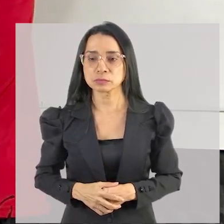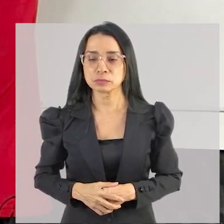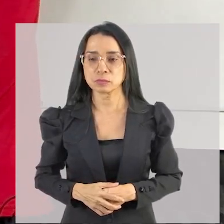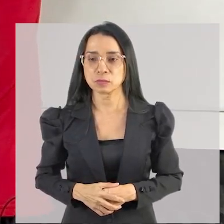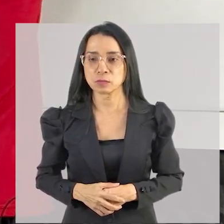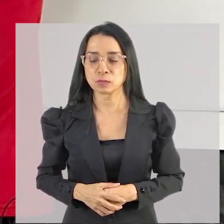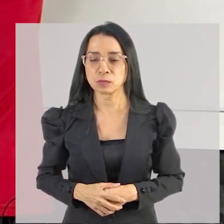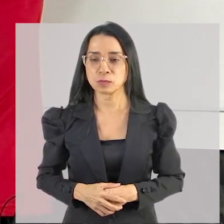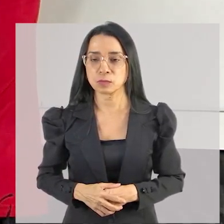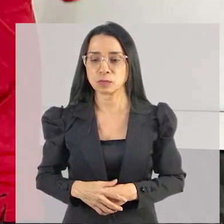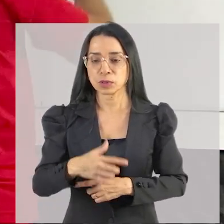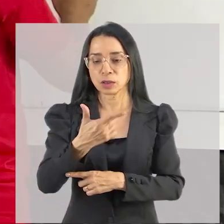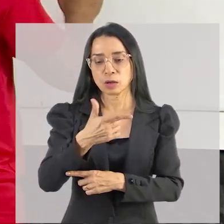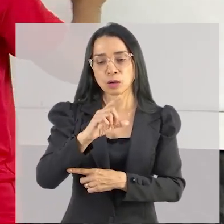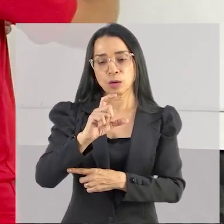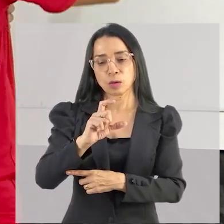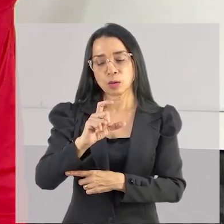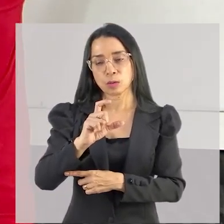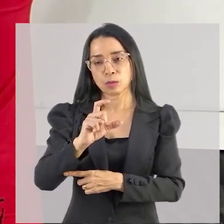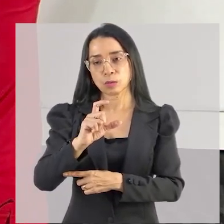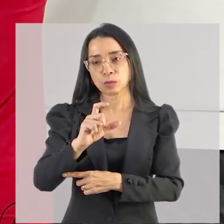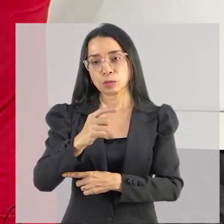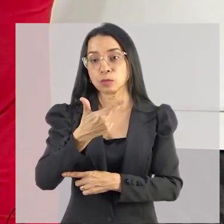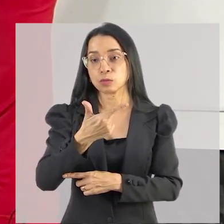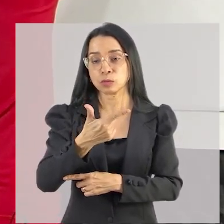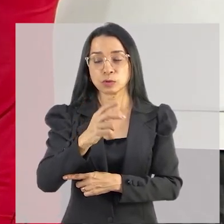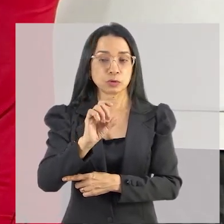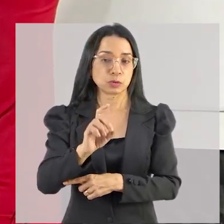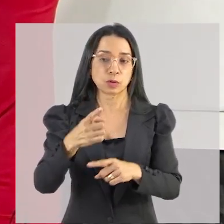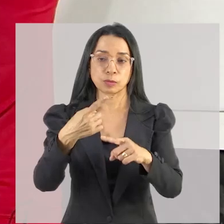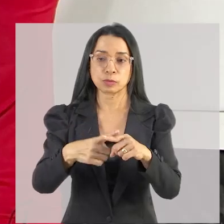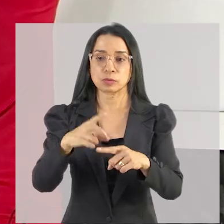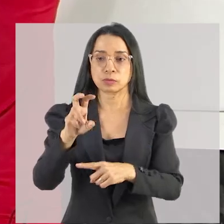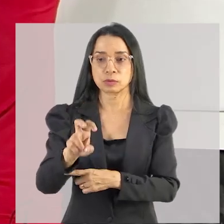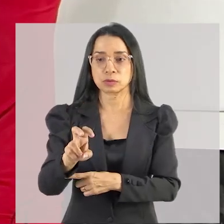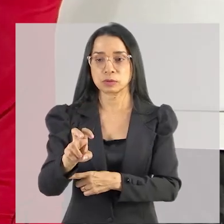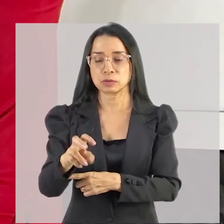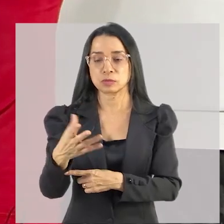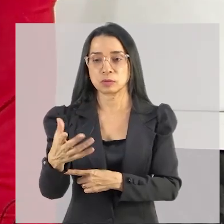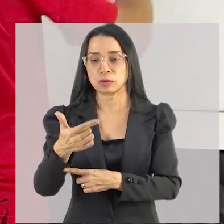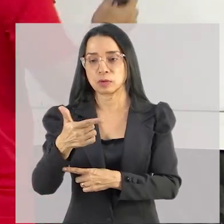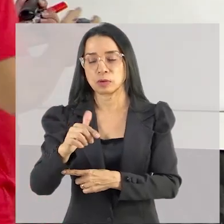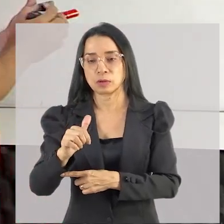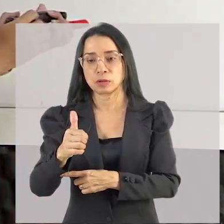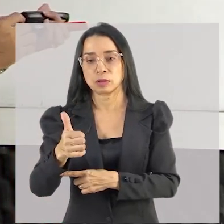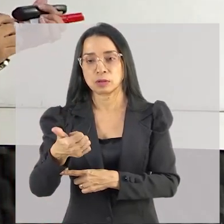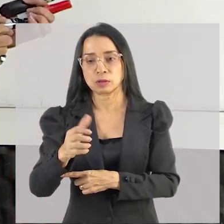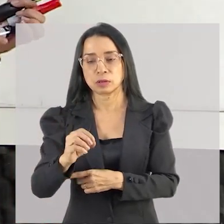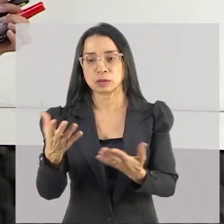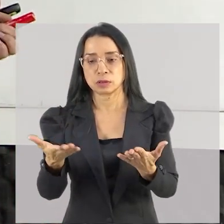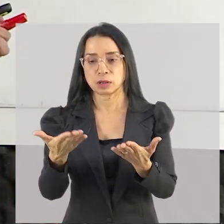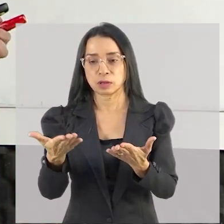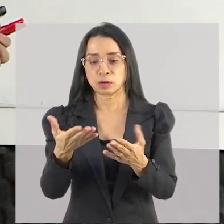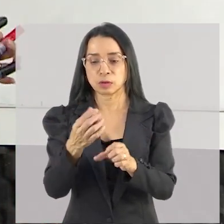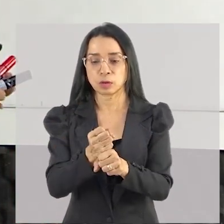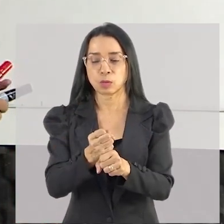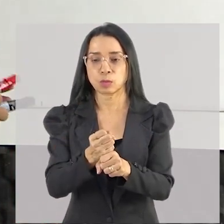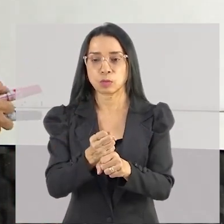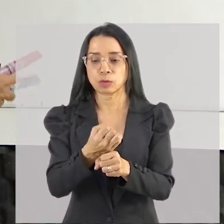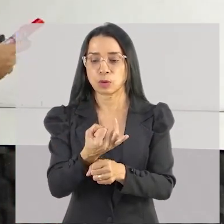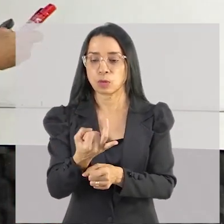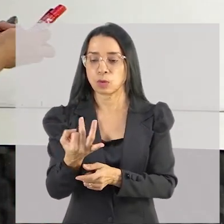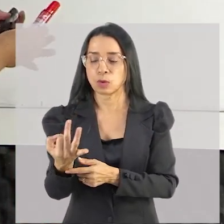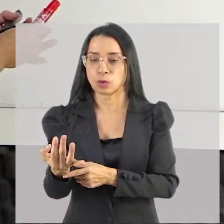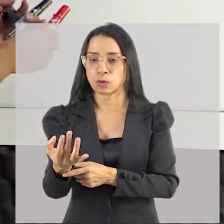só o 2 e multiplica por 5. 5 vezes 2 vai dar quanto? 10. E agora você conta, né, o número